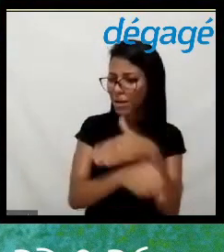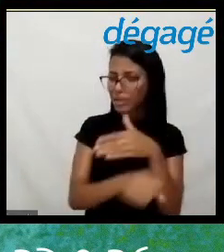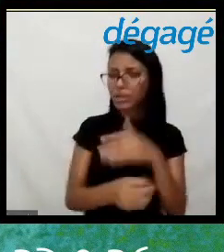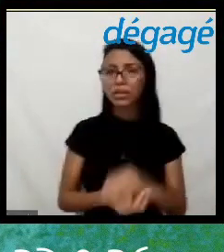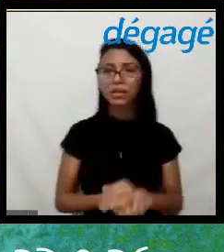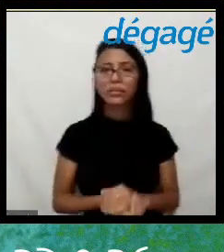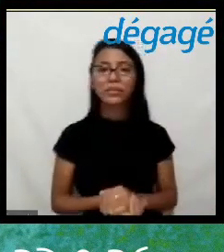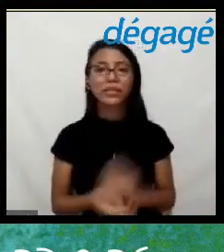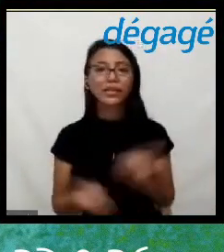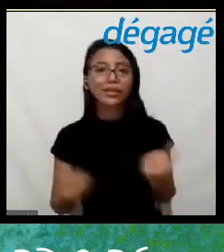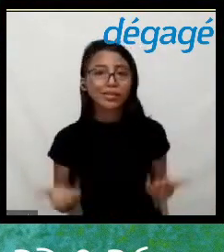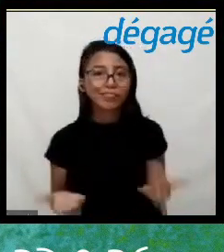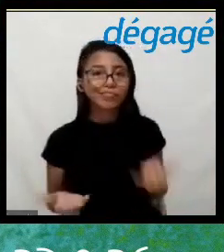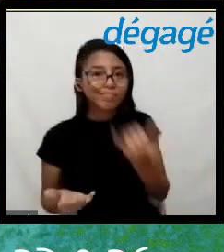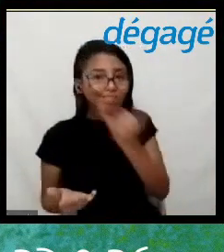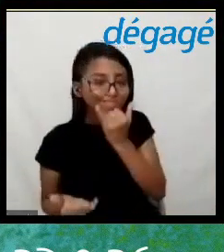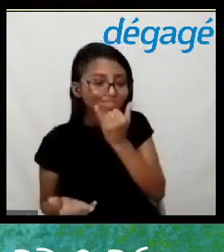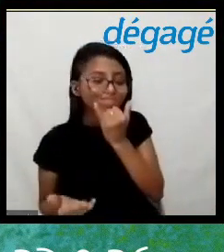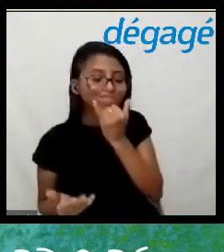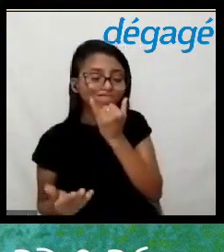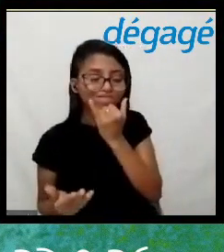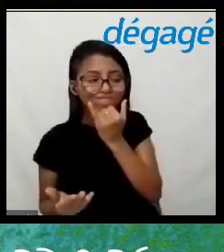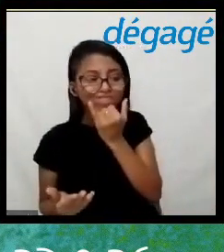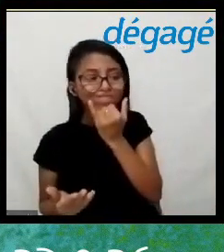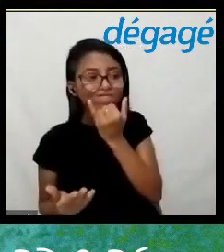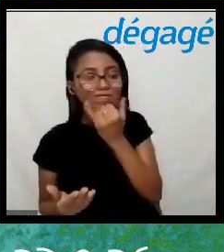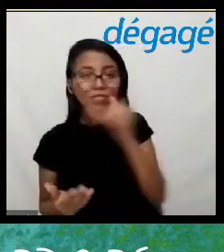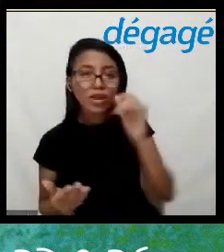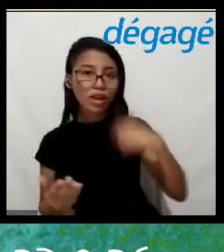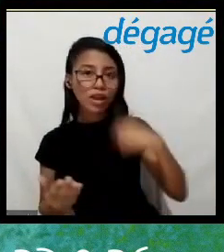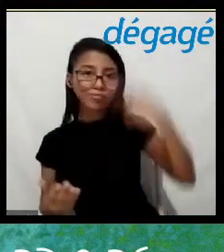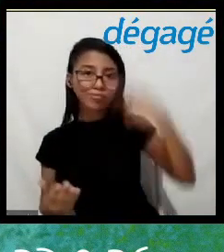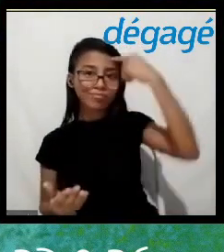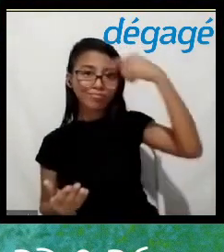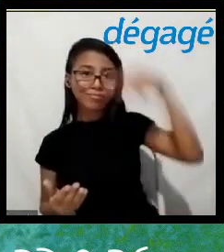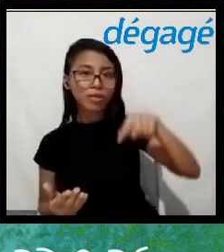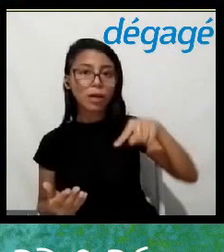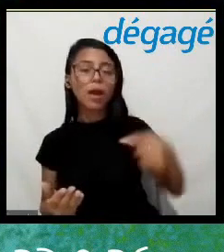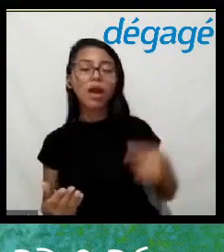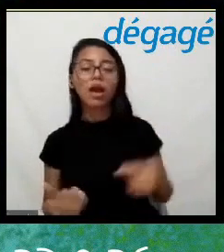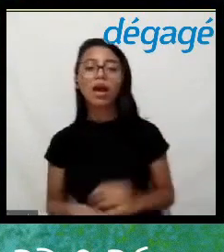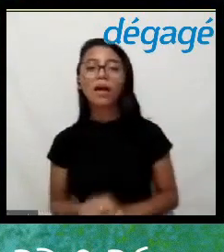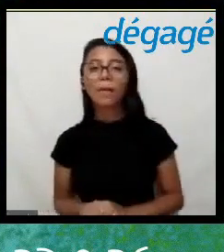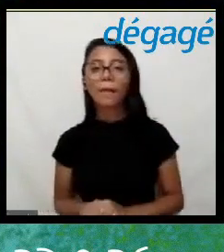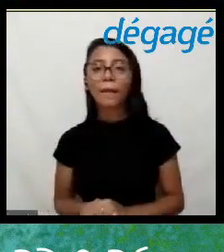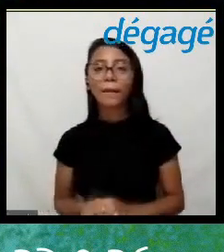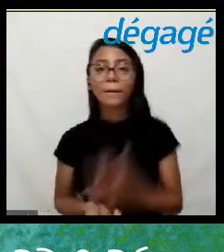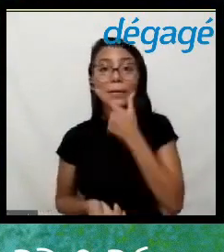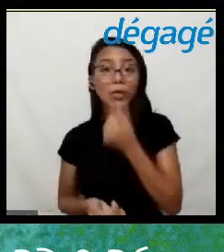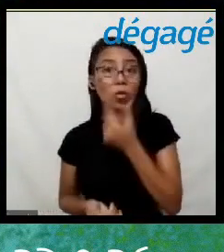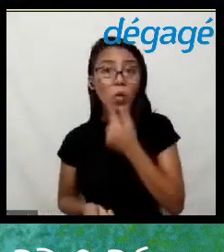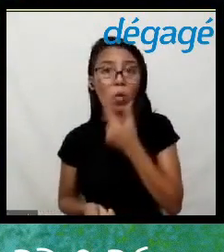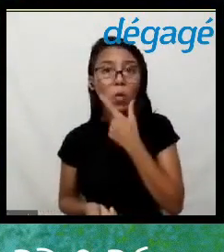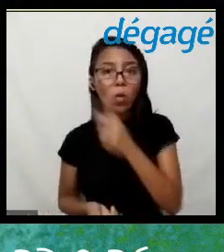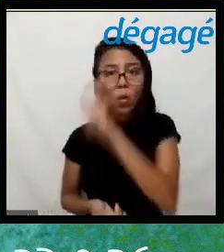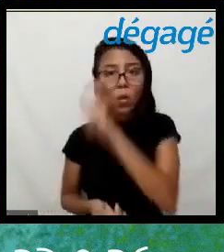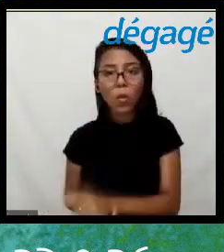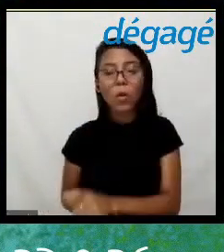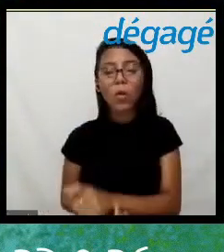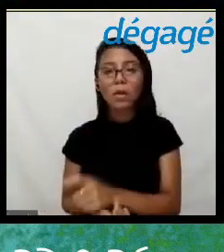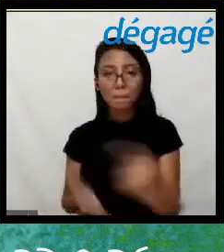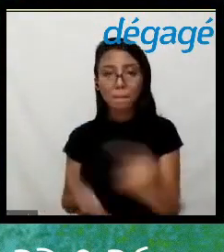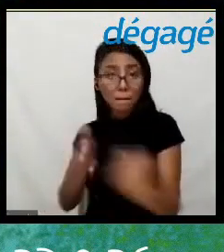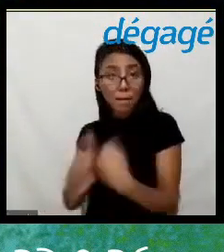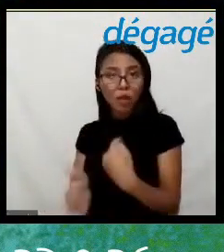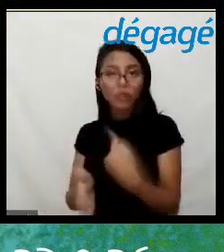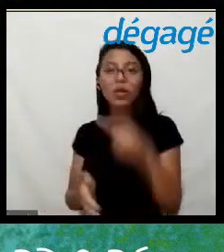disse que conversaria. Ele começou a conversar com os demais vigias sobre o trabalho que a gente estava fazendo e se mostrou disponível para qualquer